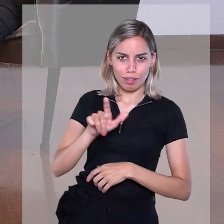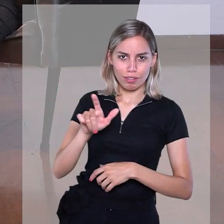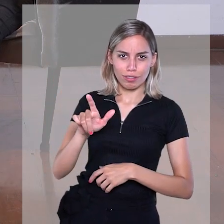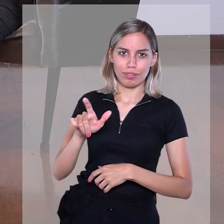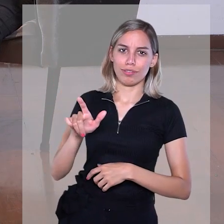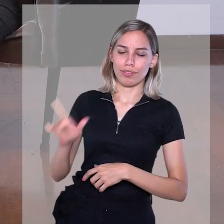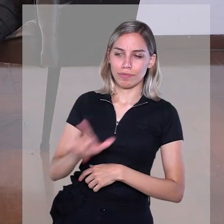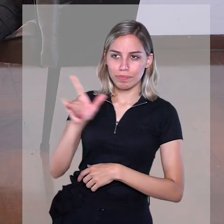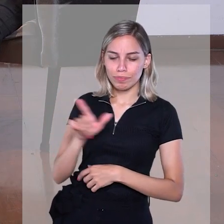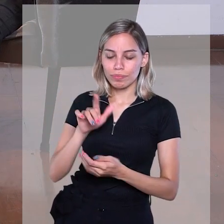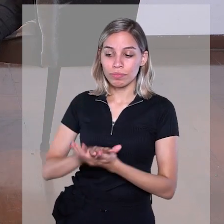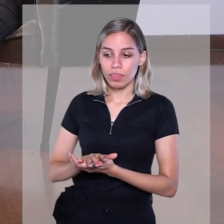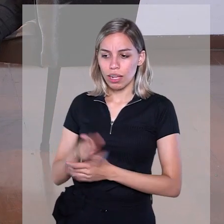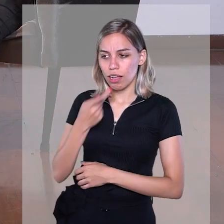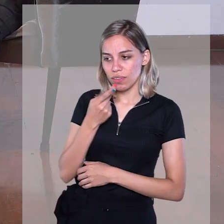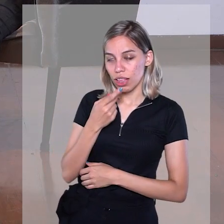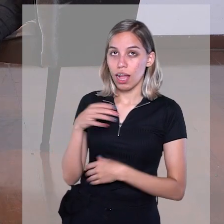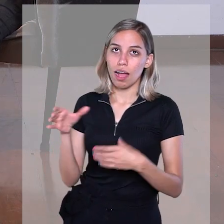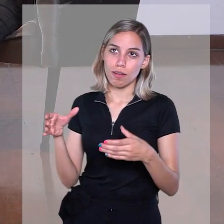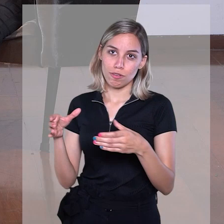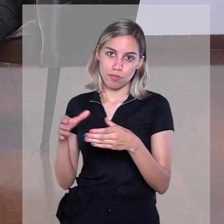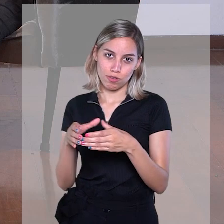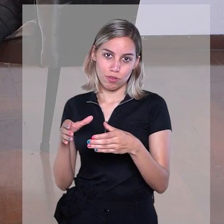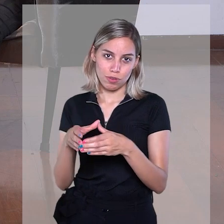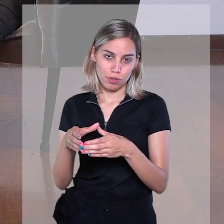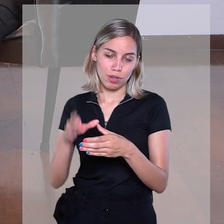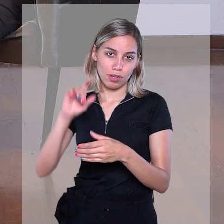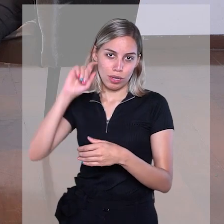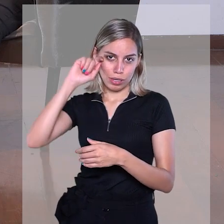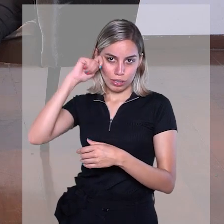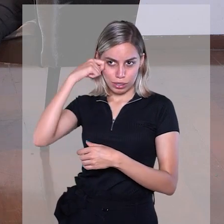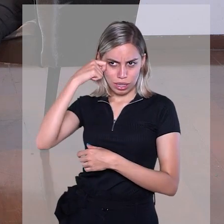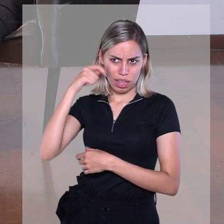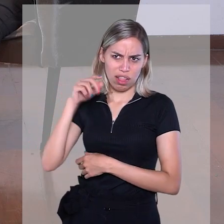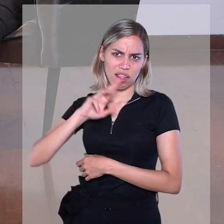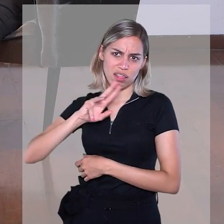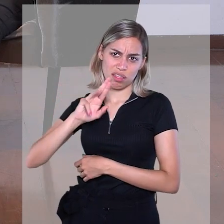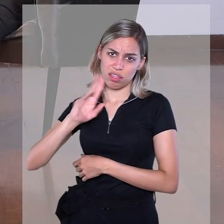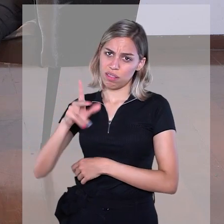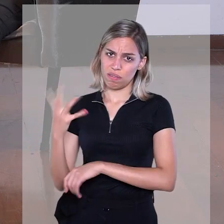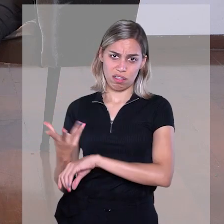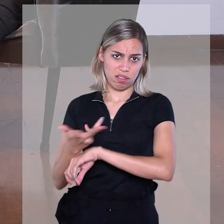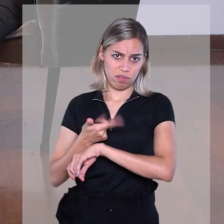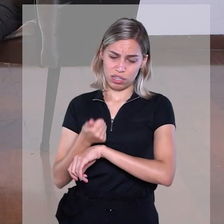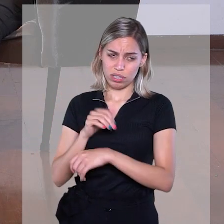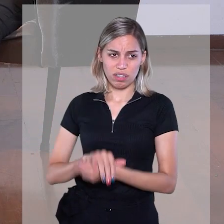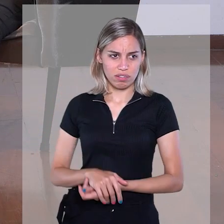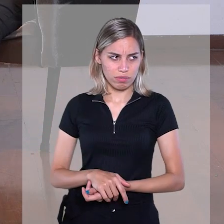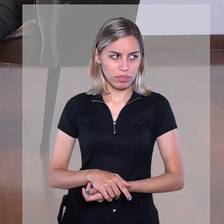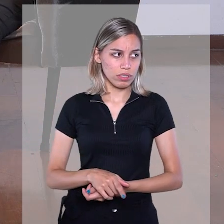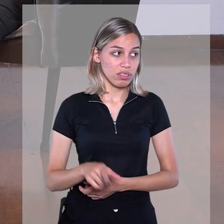suficientemente esgotado de qualidade. Não, esses dois ouvidos aqui já ouviram cada coisa, pelo amor de Deus. Eu já ouvi